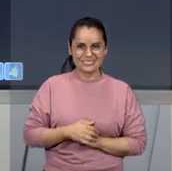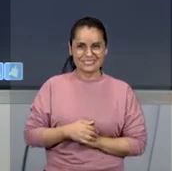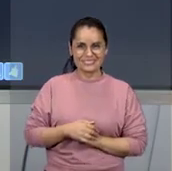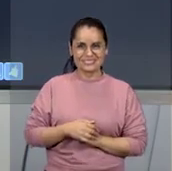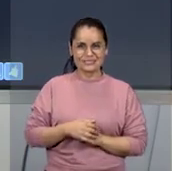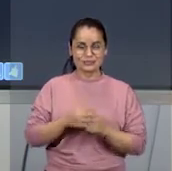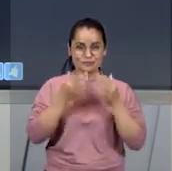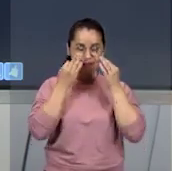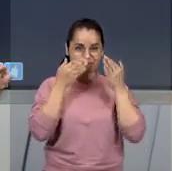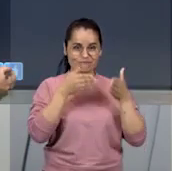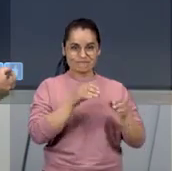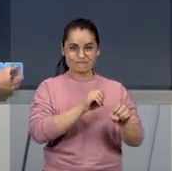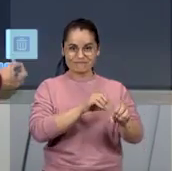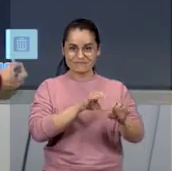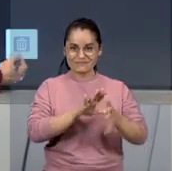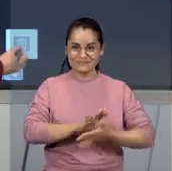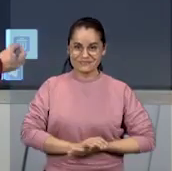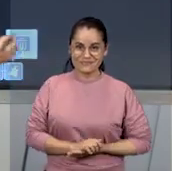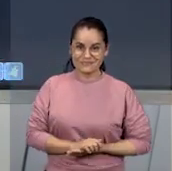Liga na Educação.